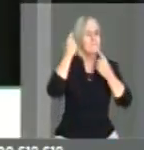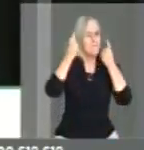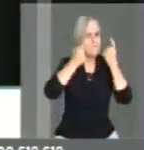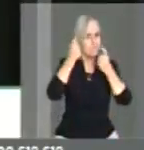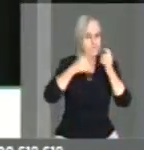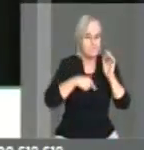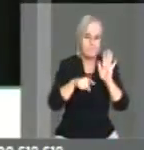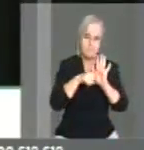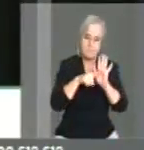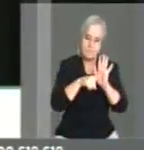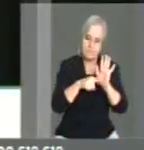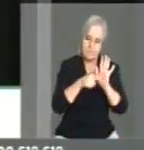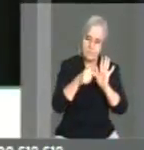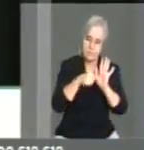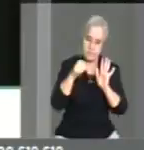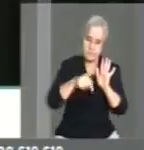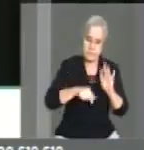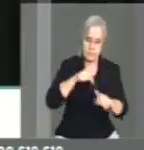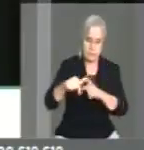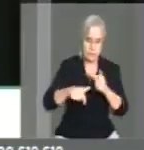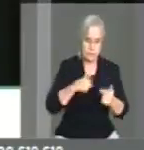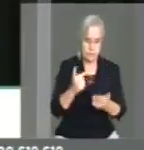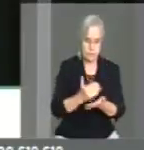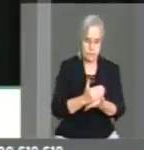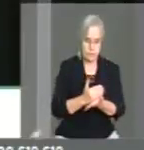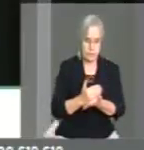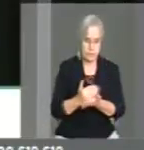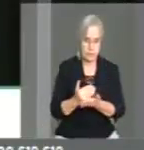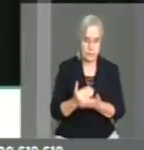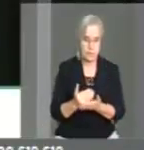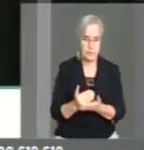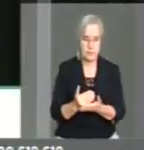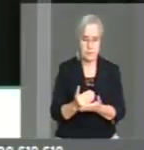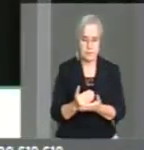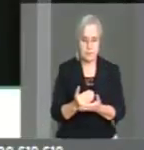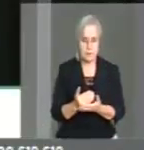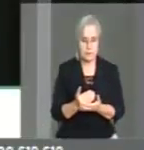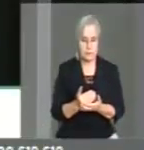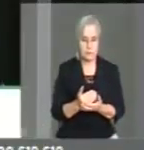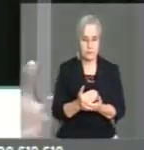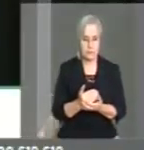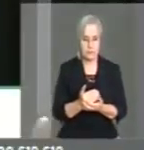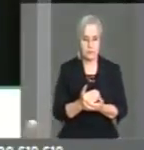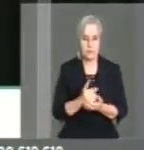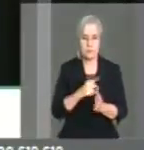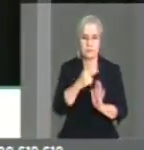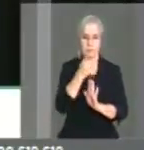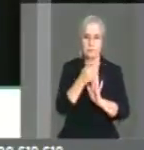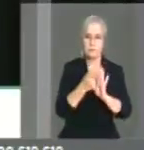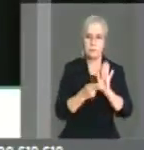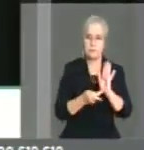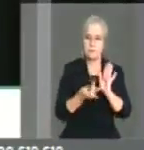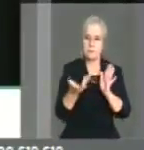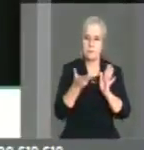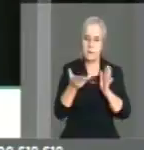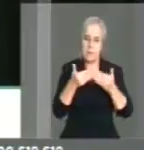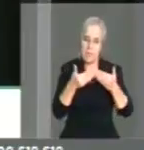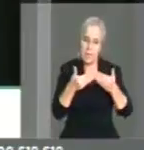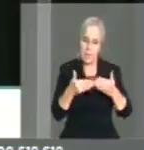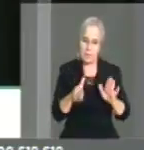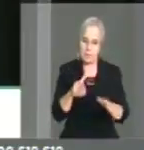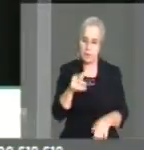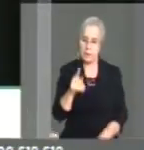pauta dessa início dos trabalhos, né, legislativos após a eleição, o projeto que quer abrir o